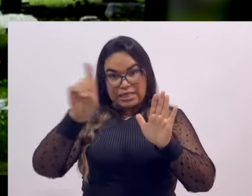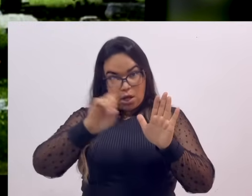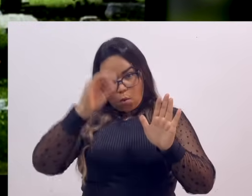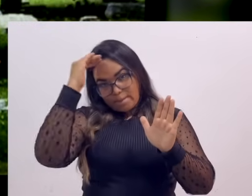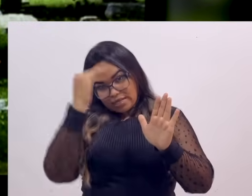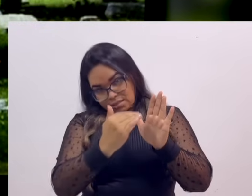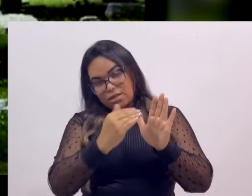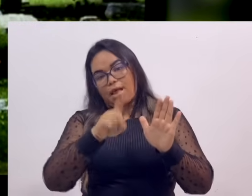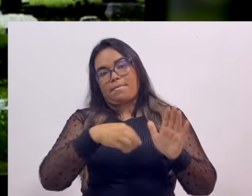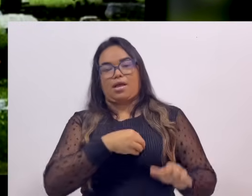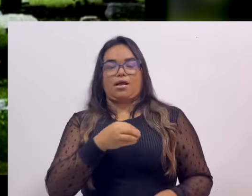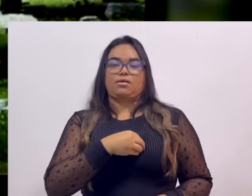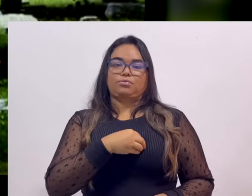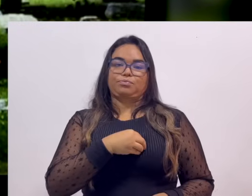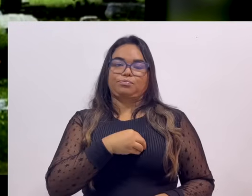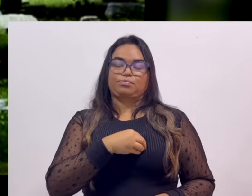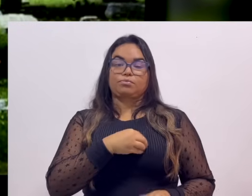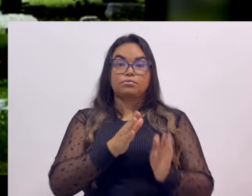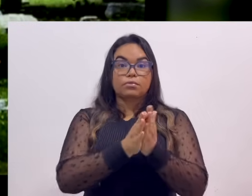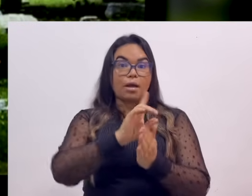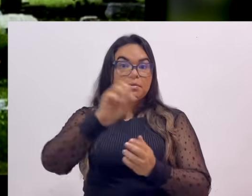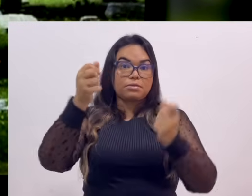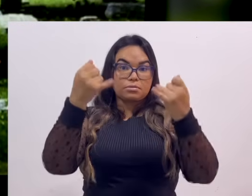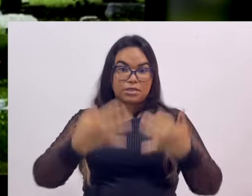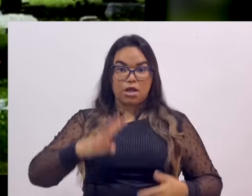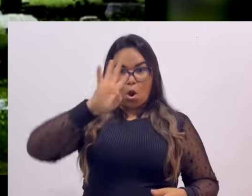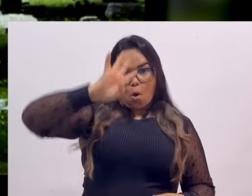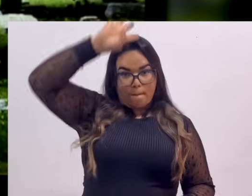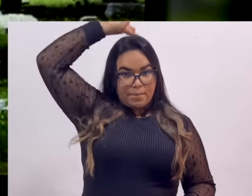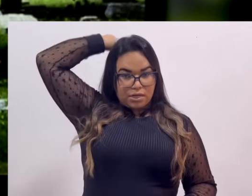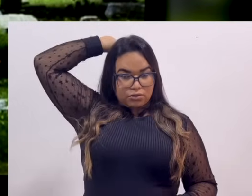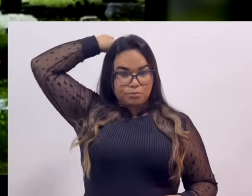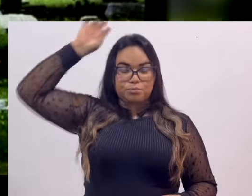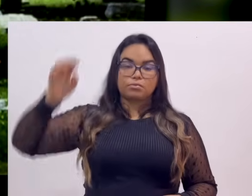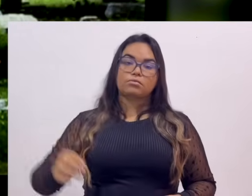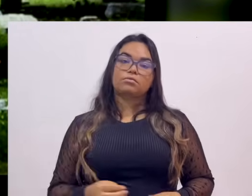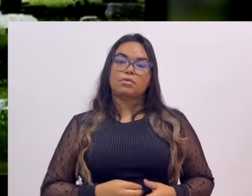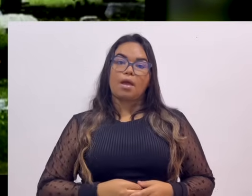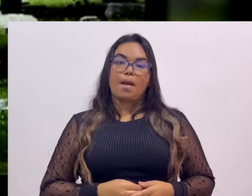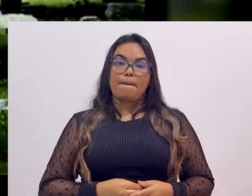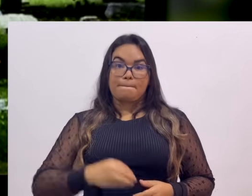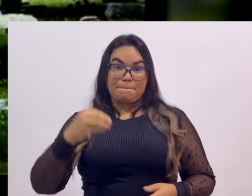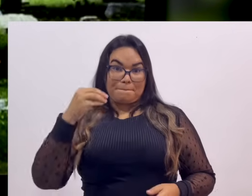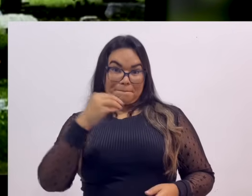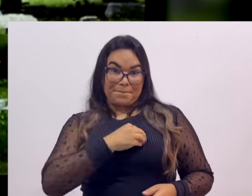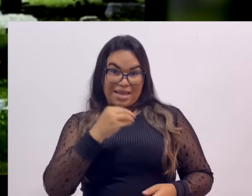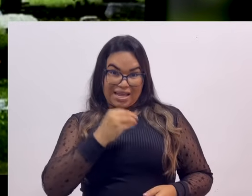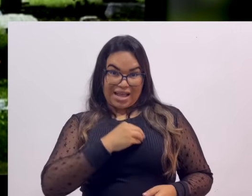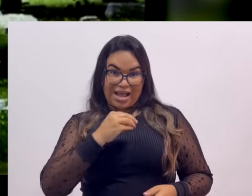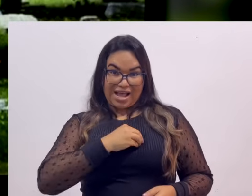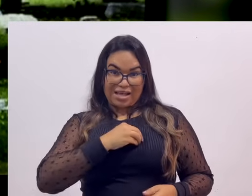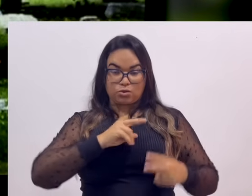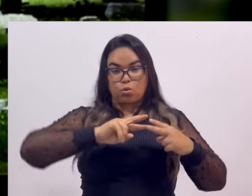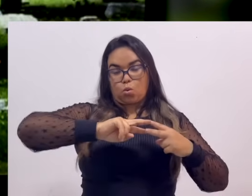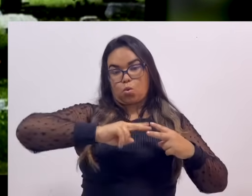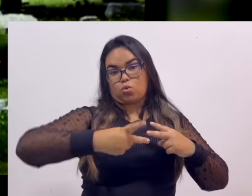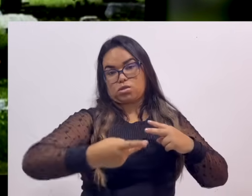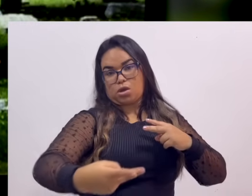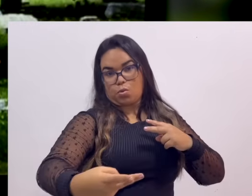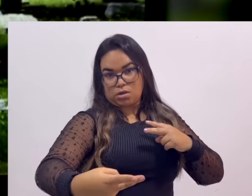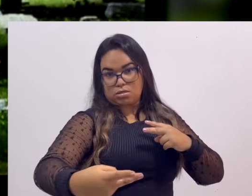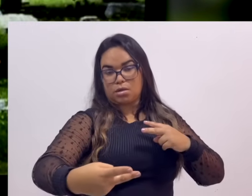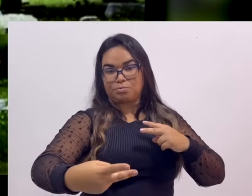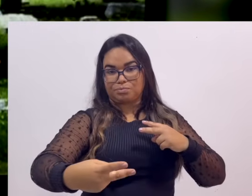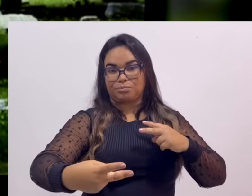23, diz o salário do pecado, que nós acabamos de definir na Bíblia como transgressão da lei. Então, podemos ler,